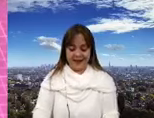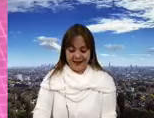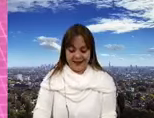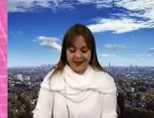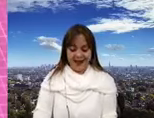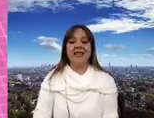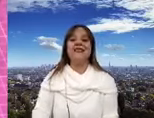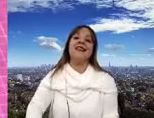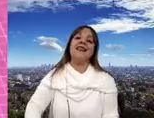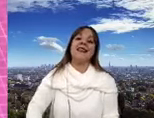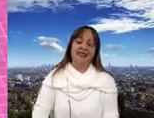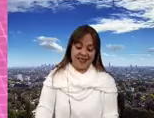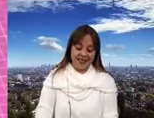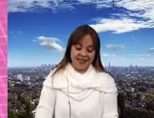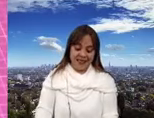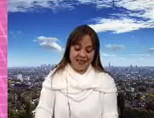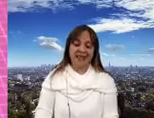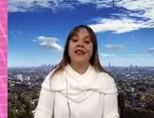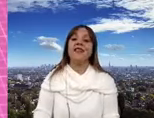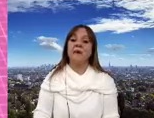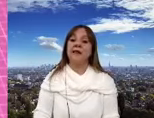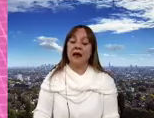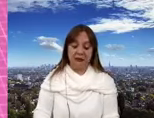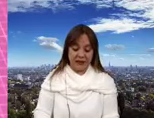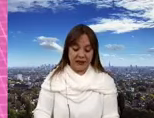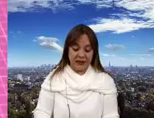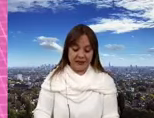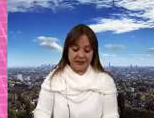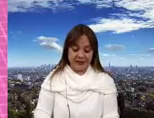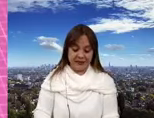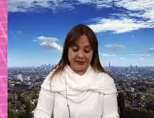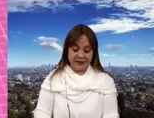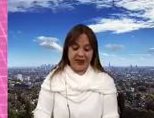falar esse item indispensável aqui.